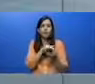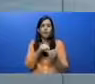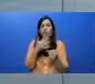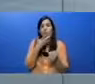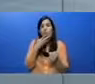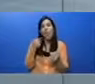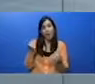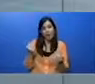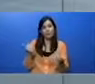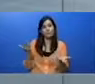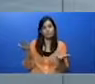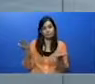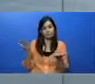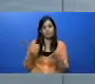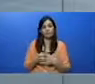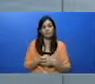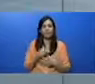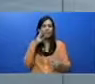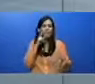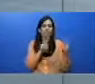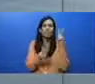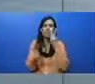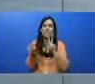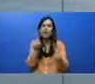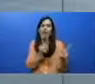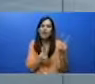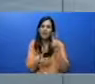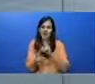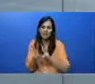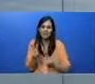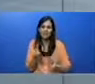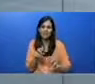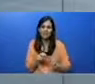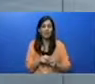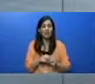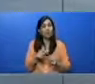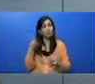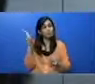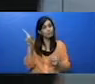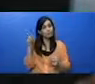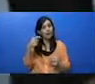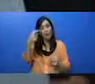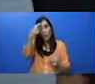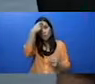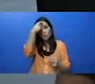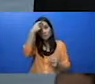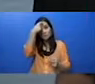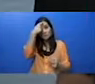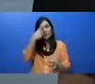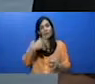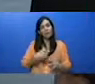a visualização de vocês, tá bom? Então, é a conscientização.